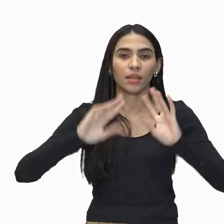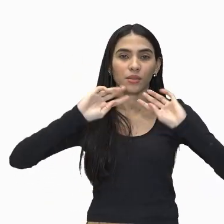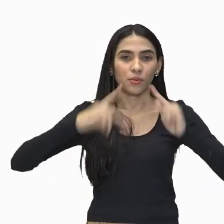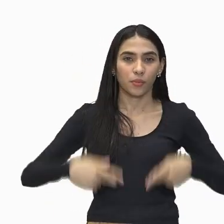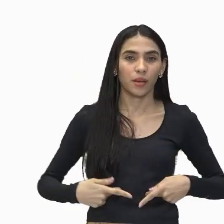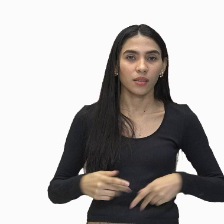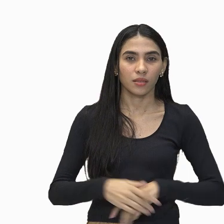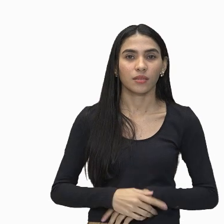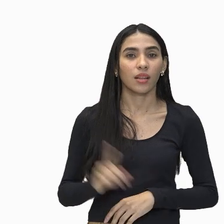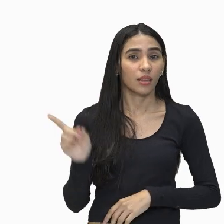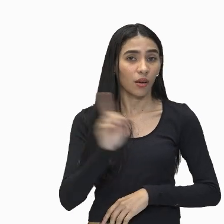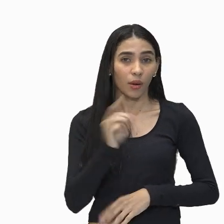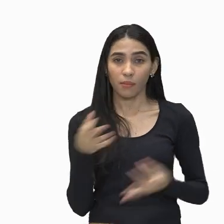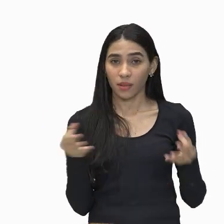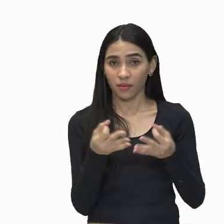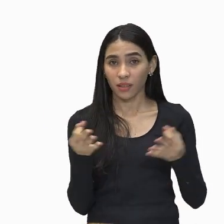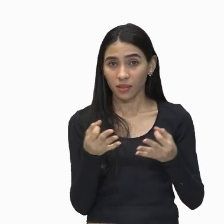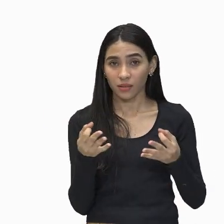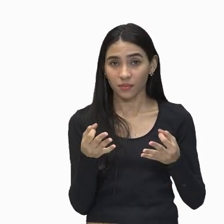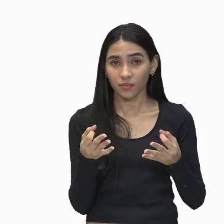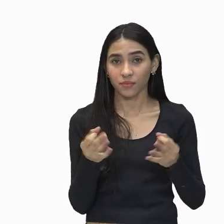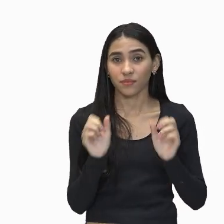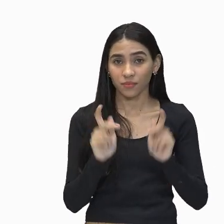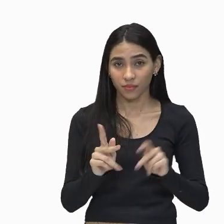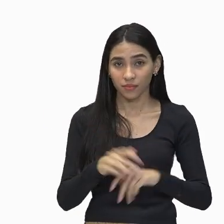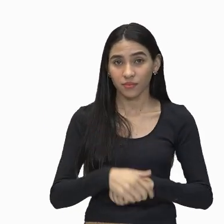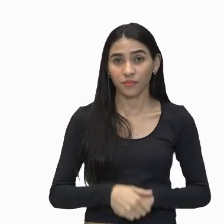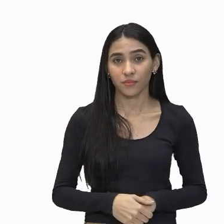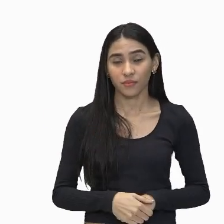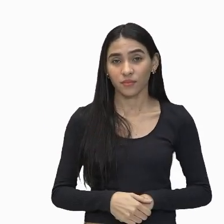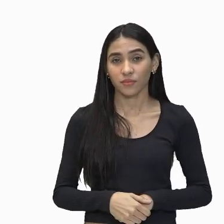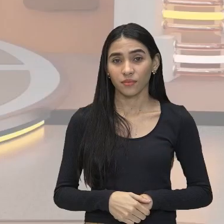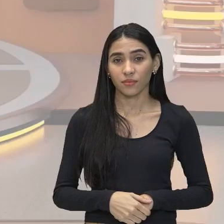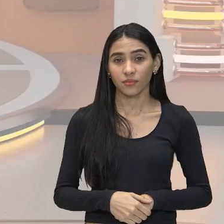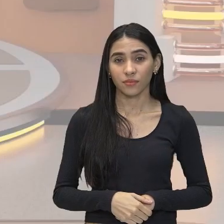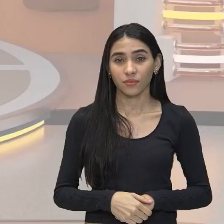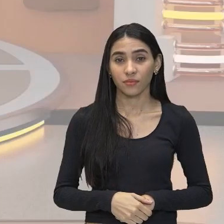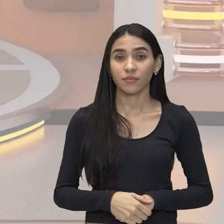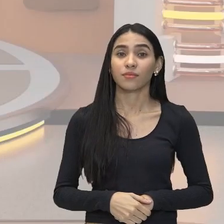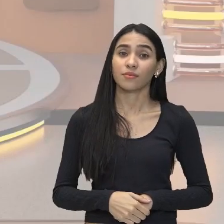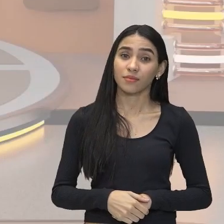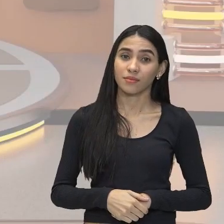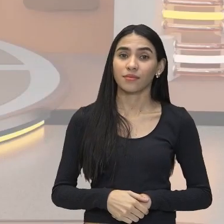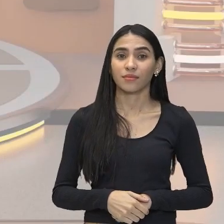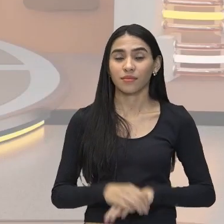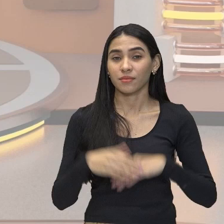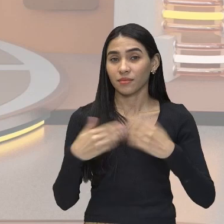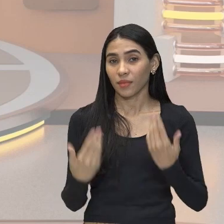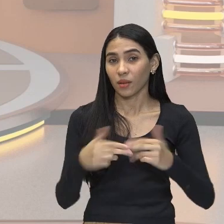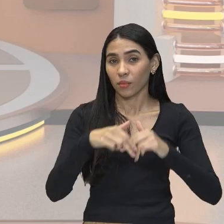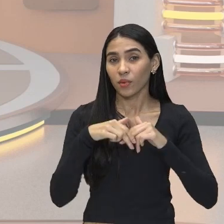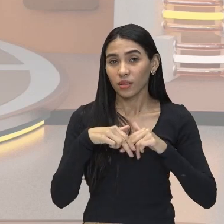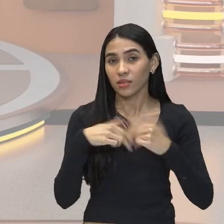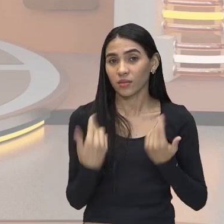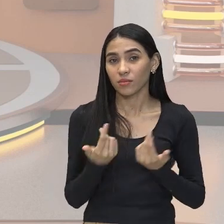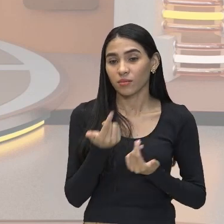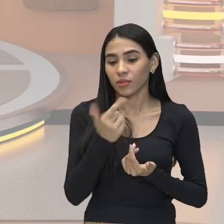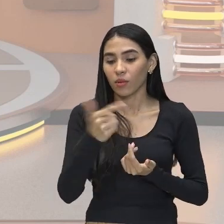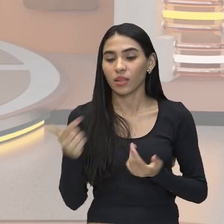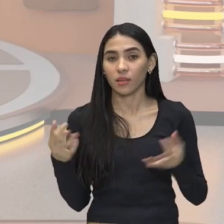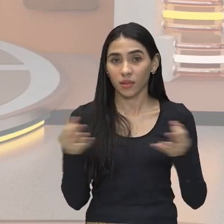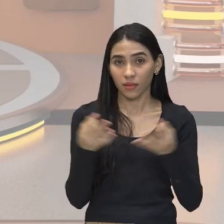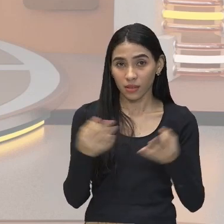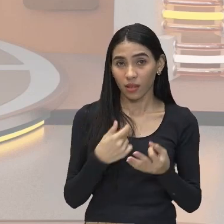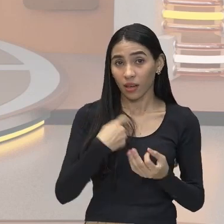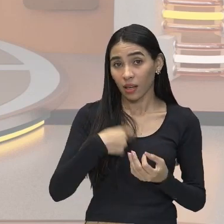humana. Ela não é plena. Perfeito, então? Por isso mesmo, por ela não ser plena, que eu